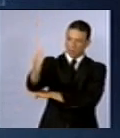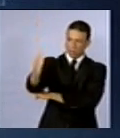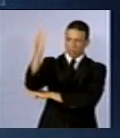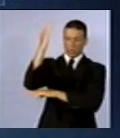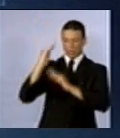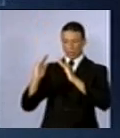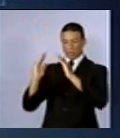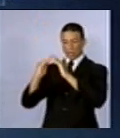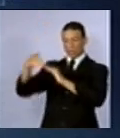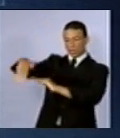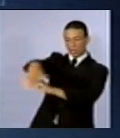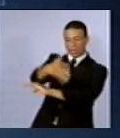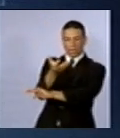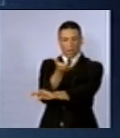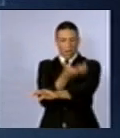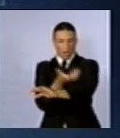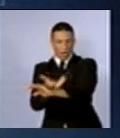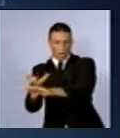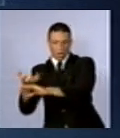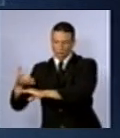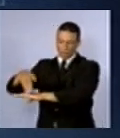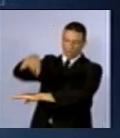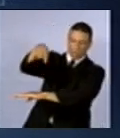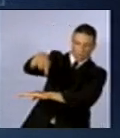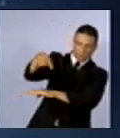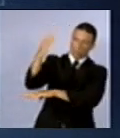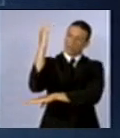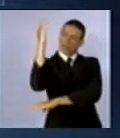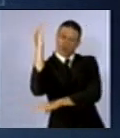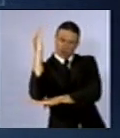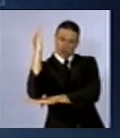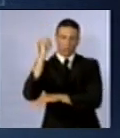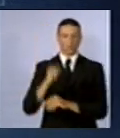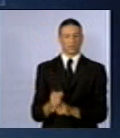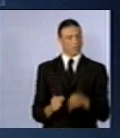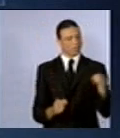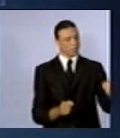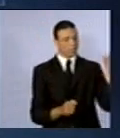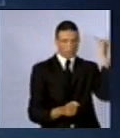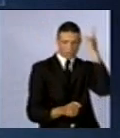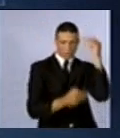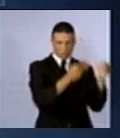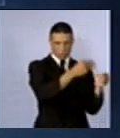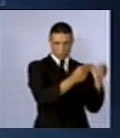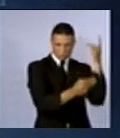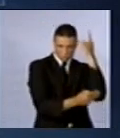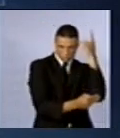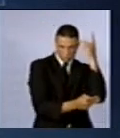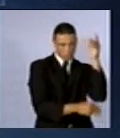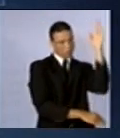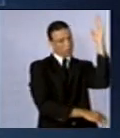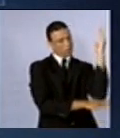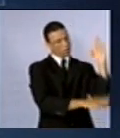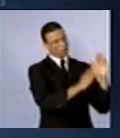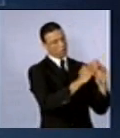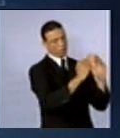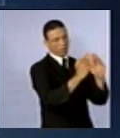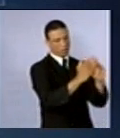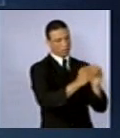residências, duas linhas de transmissão no município de São Paulo, lindeiras a dois conjuntos